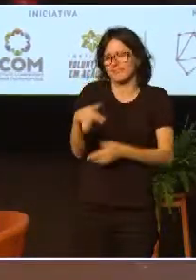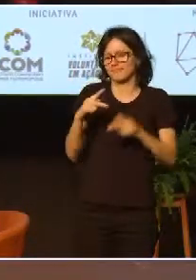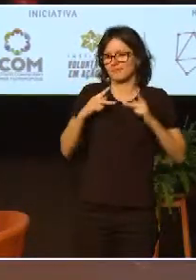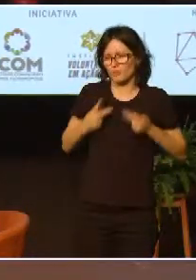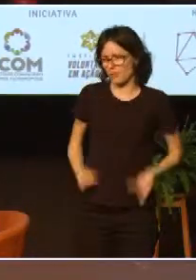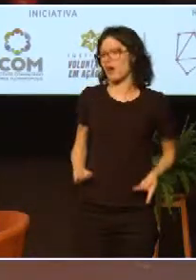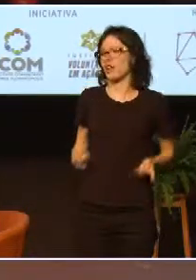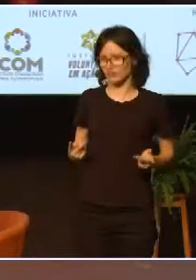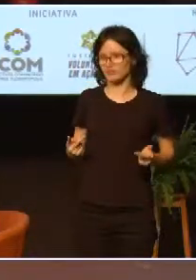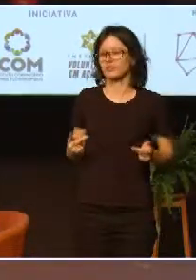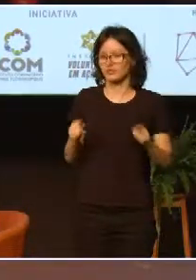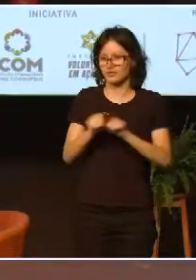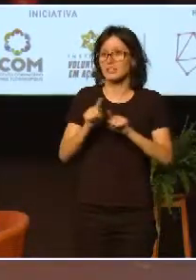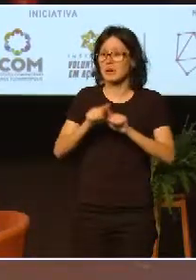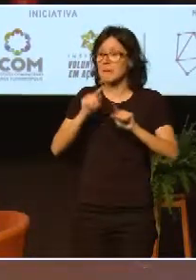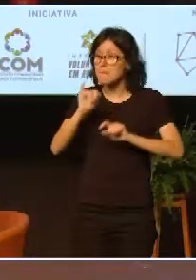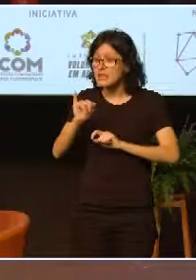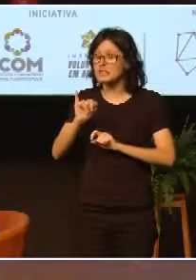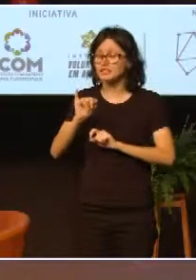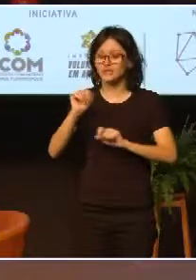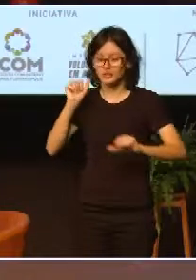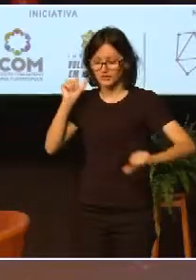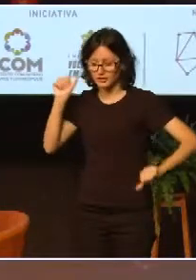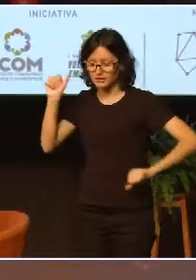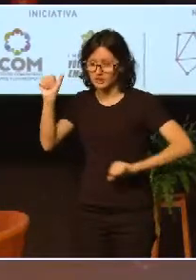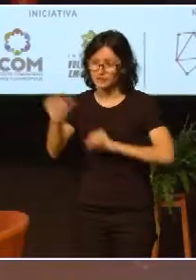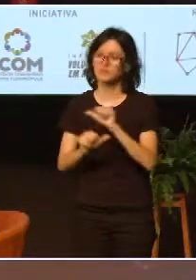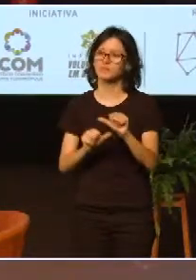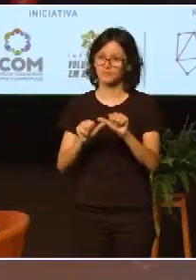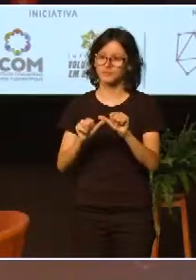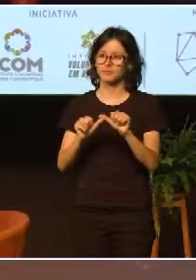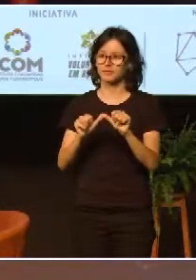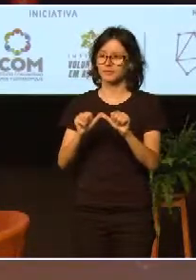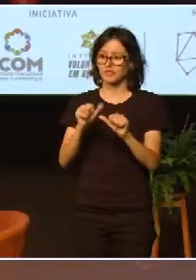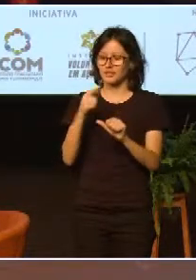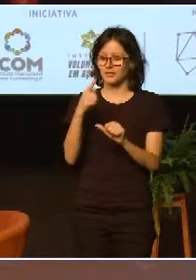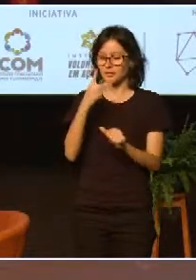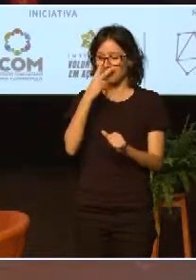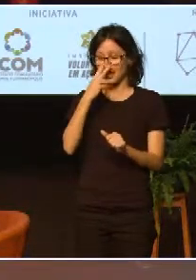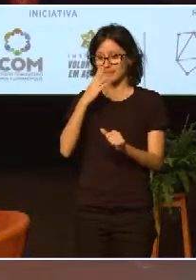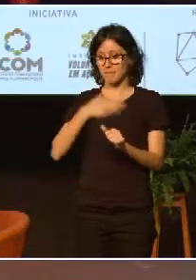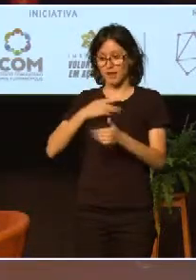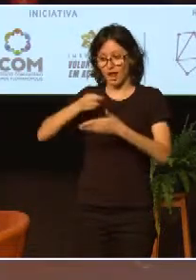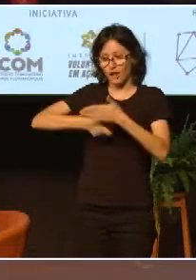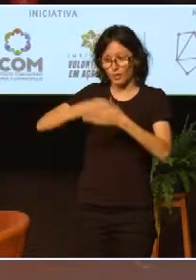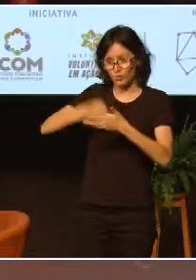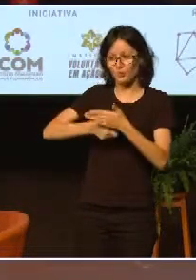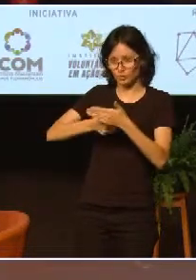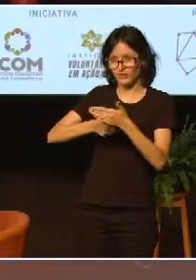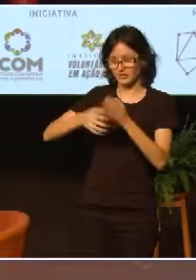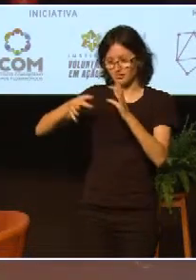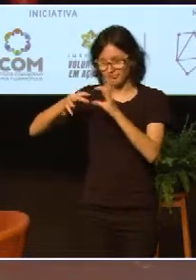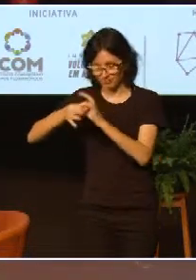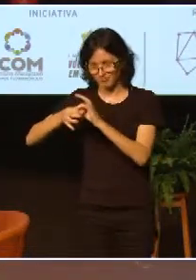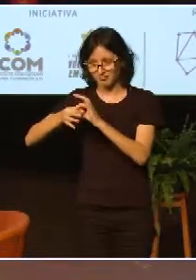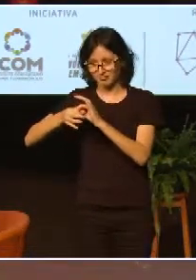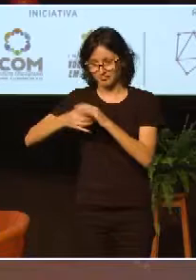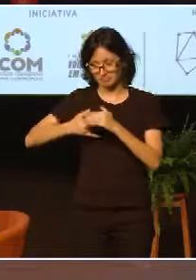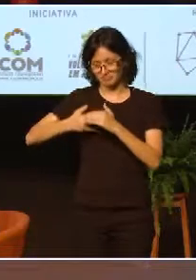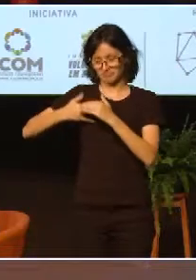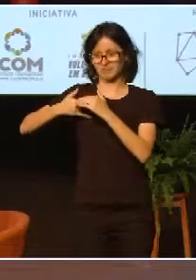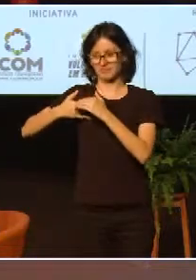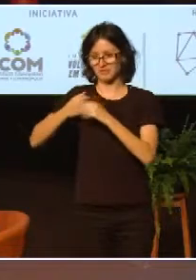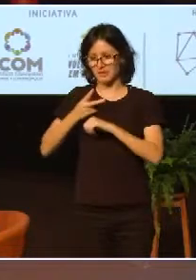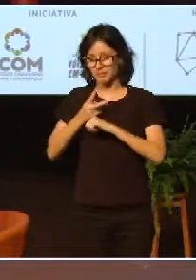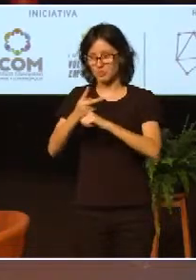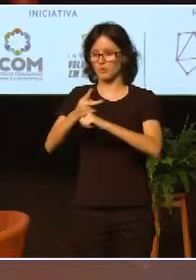natureza. Mas, quando você transforma isso na tua causa e no teu propósito, a vaidade e a busca